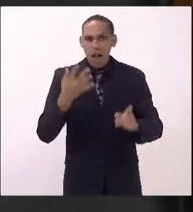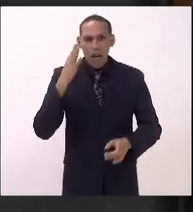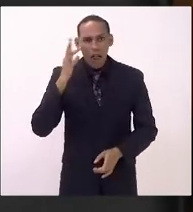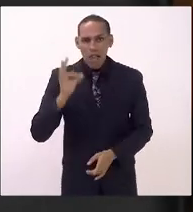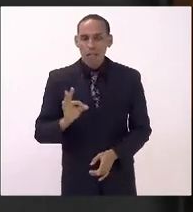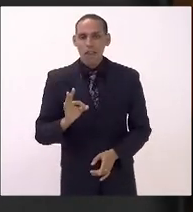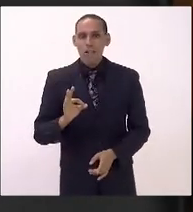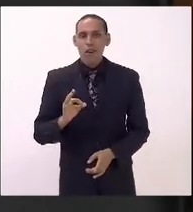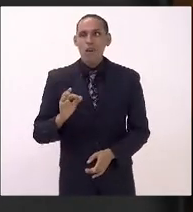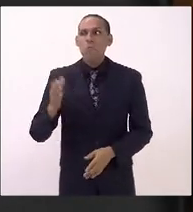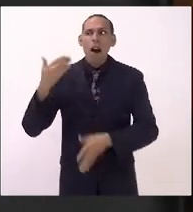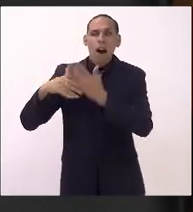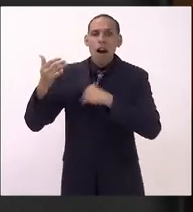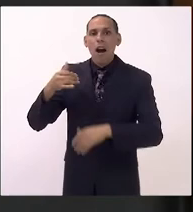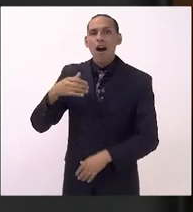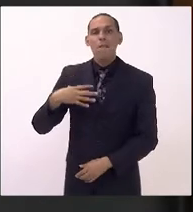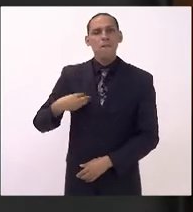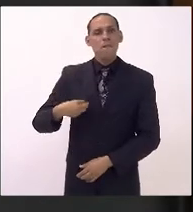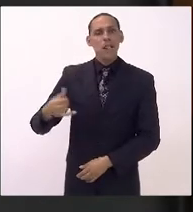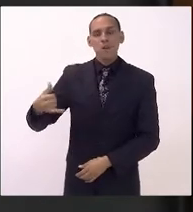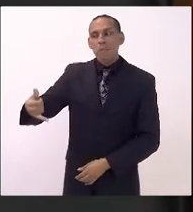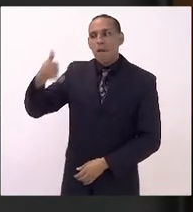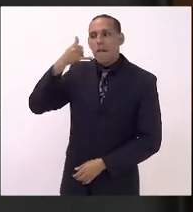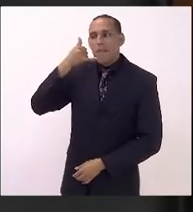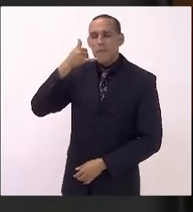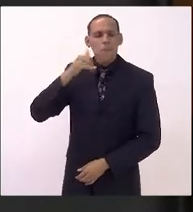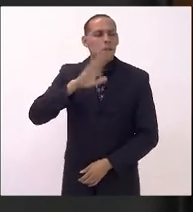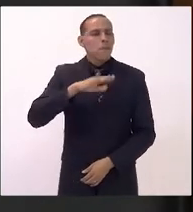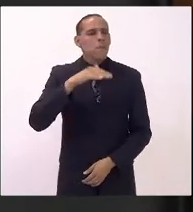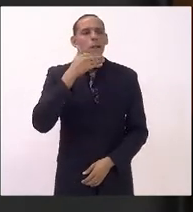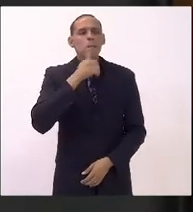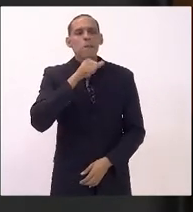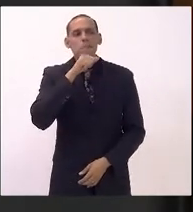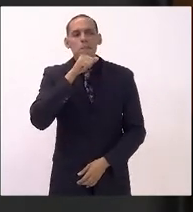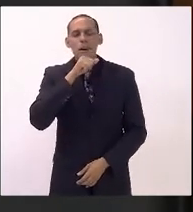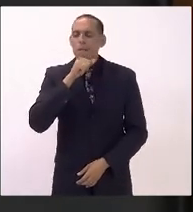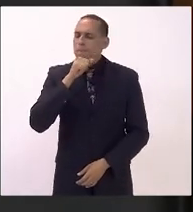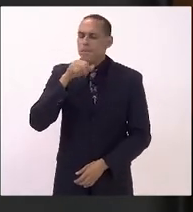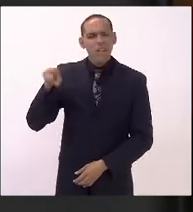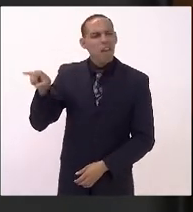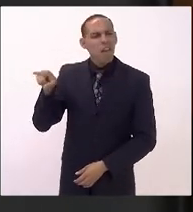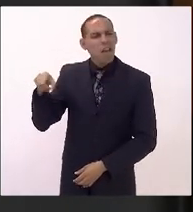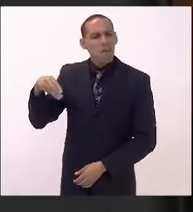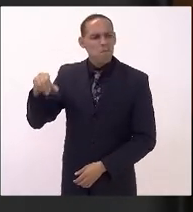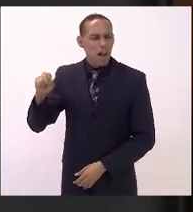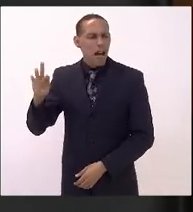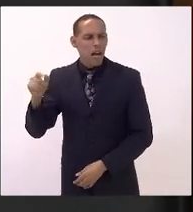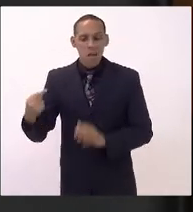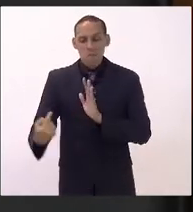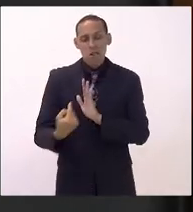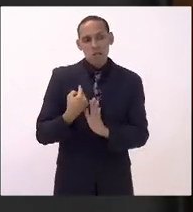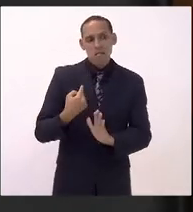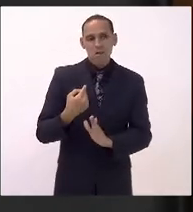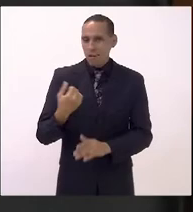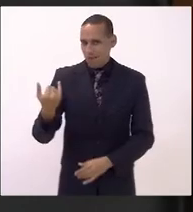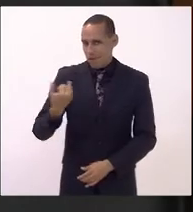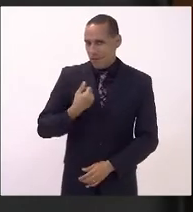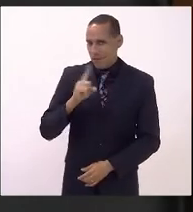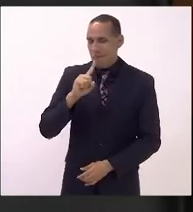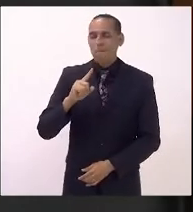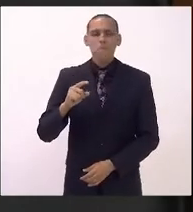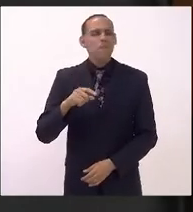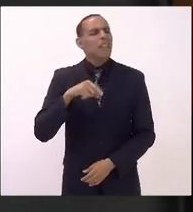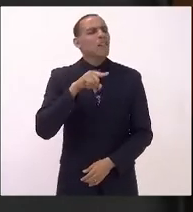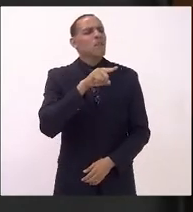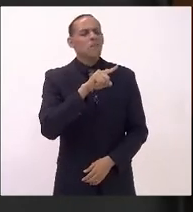meu filho me liga e me diz assim: pai, a Marta me perguntou, ela não falou comigo, se o senhor já tinha alguma